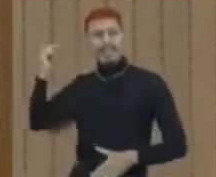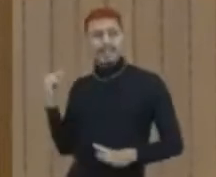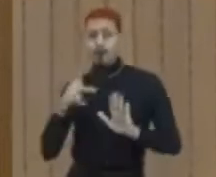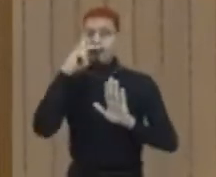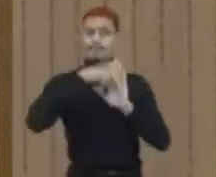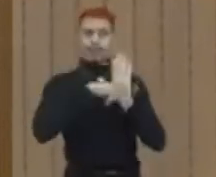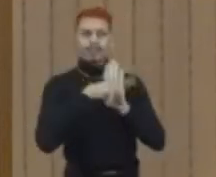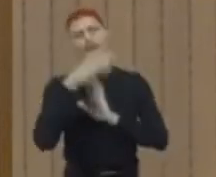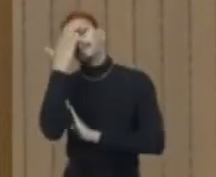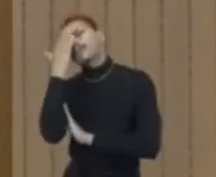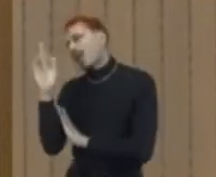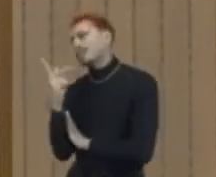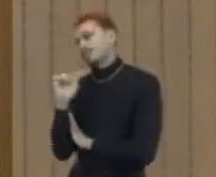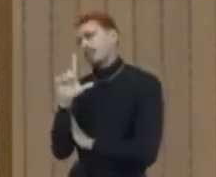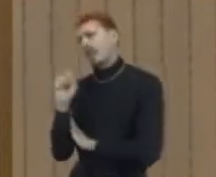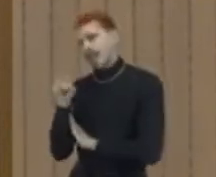Hélio, por isso.